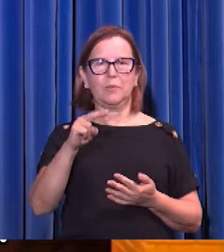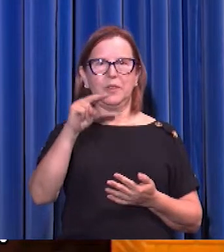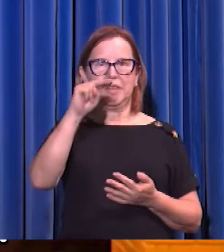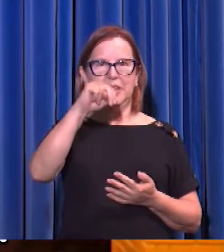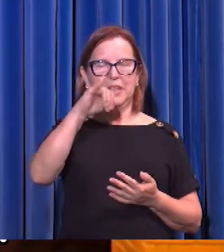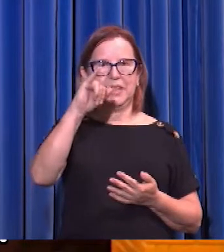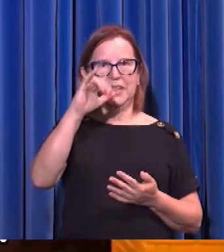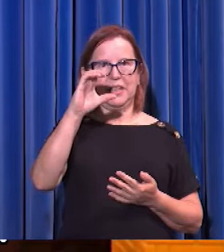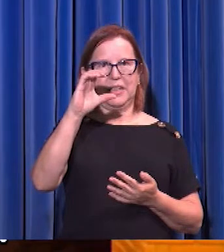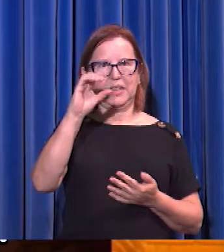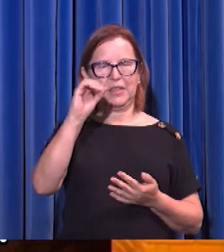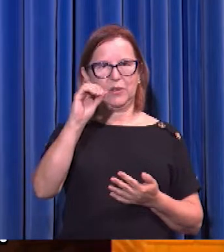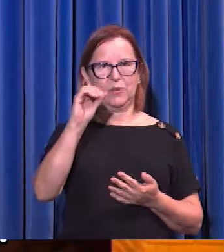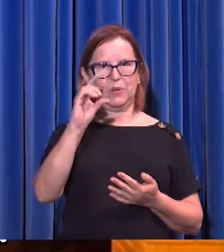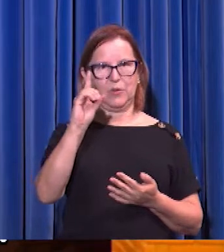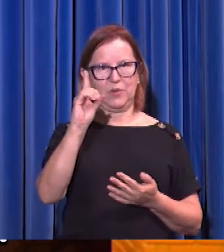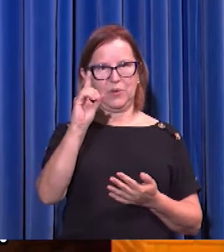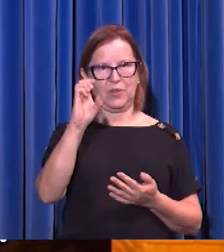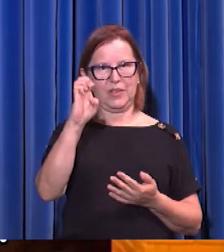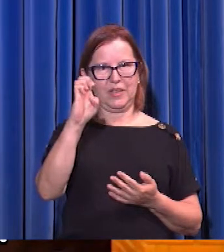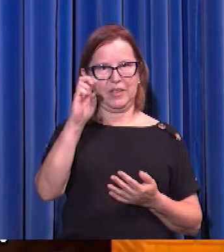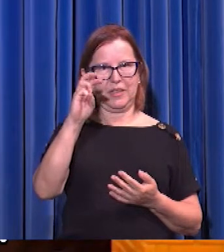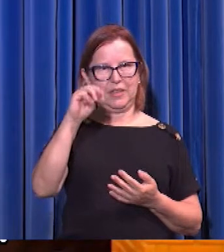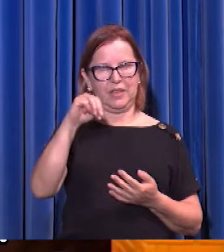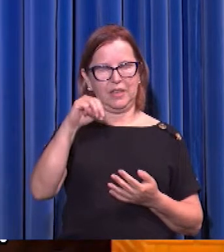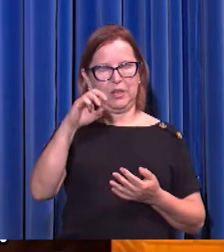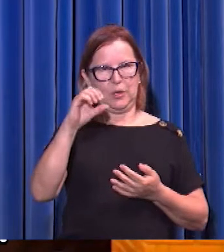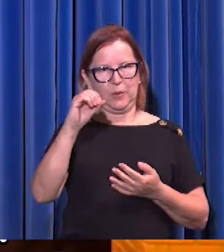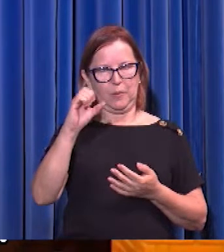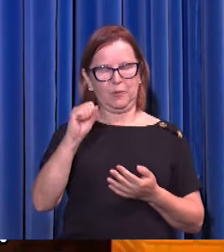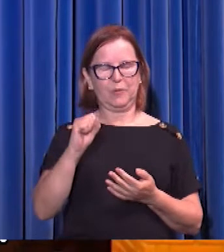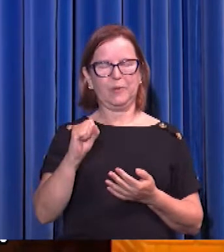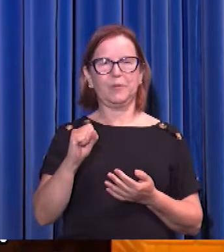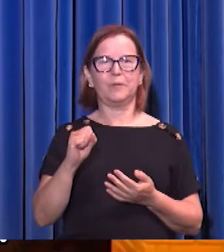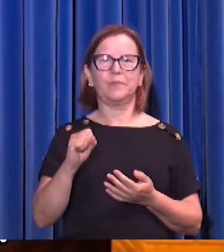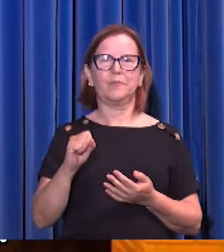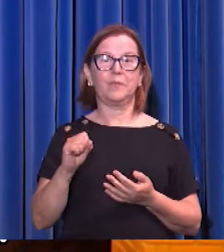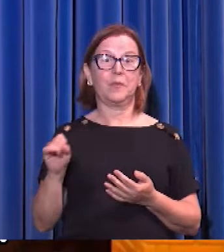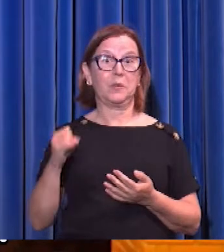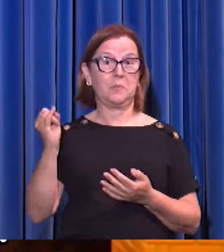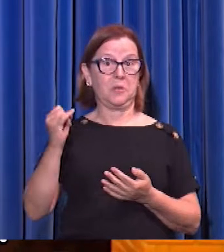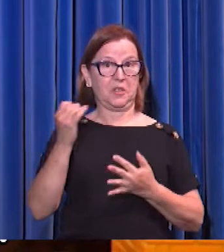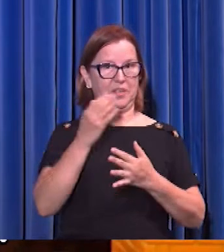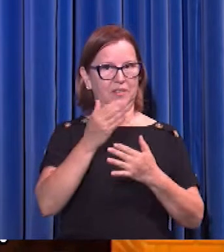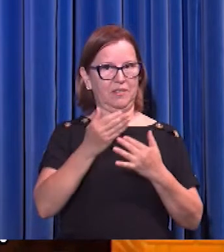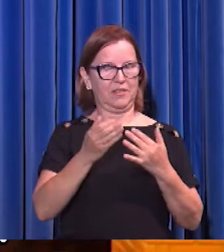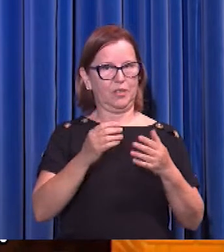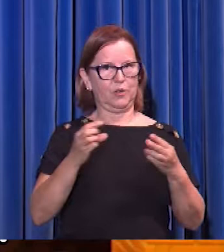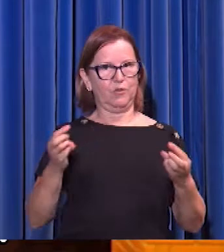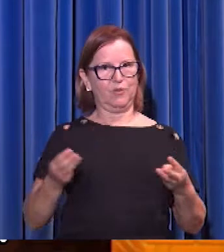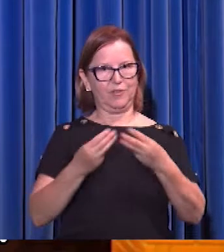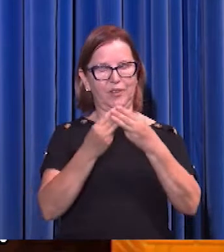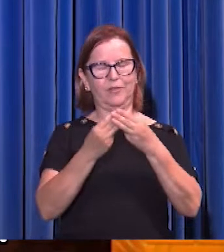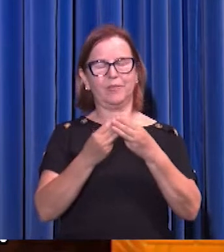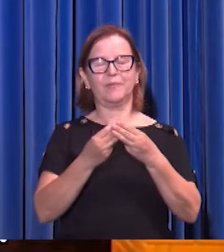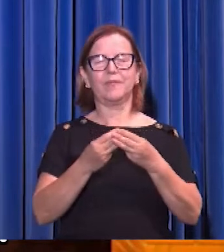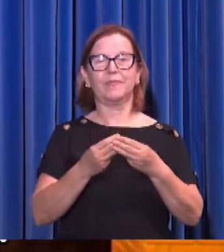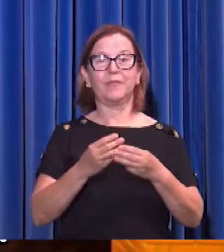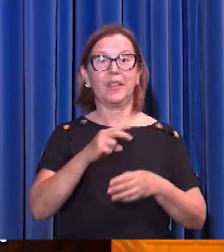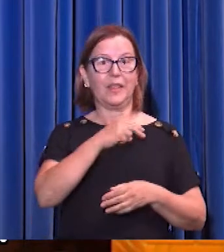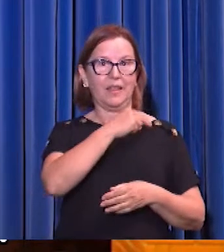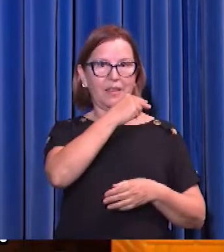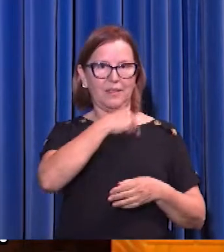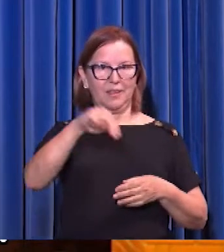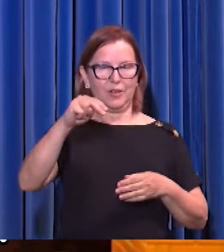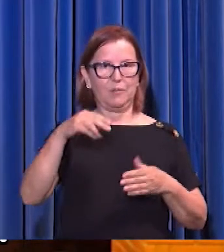judeus. Este, de noite, foi ter com Jesus e lhe disse: Rabi, sabemos que